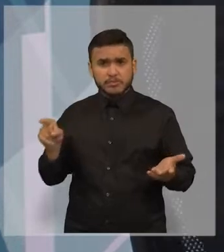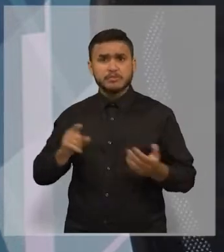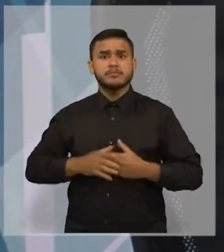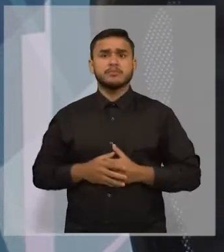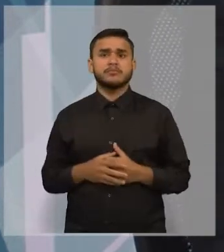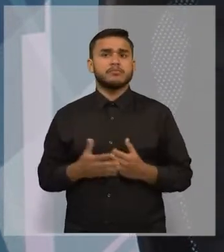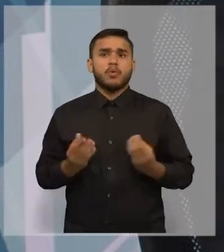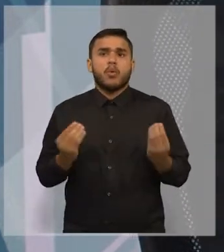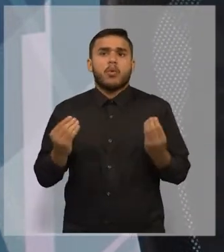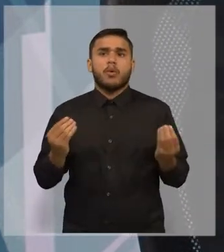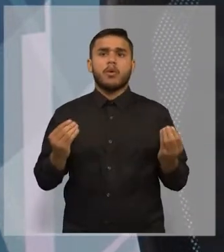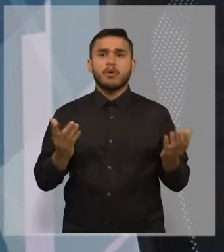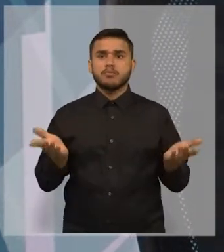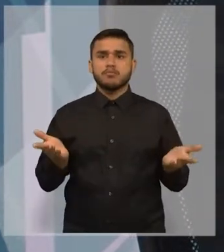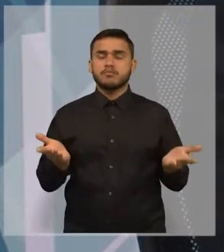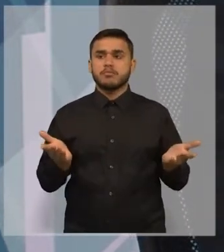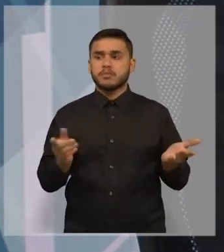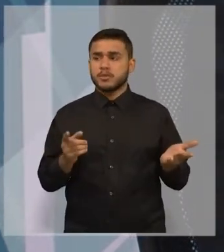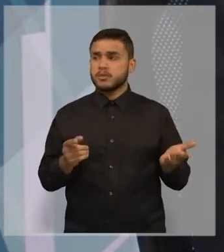Eles construíram isso.